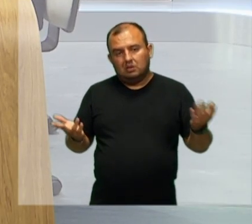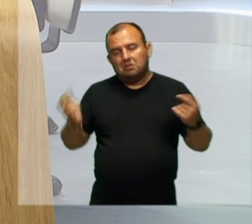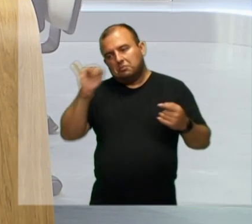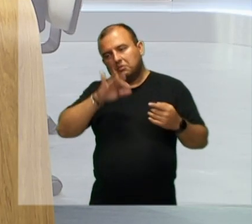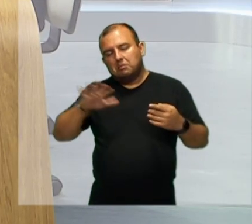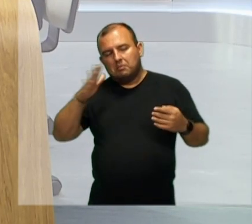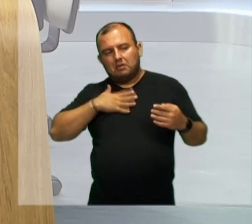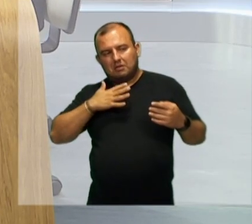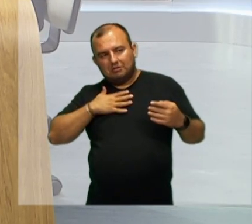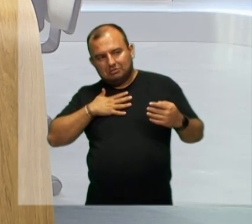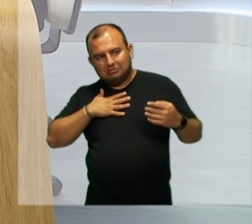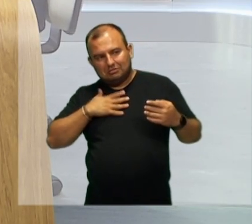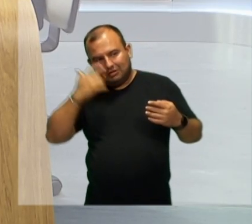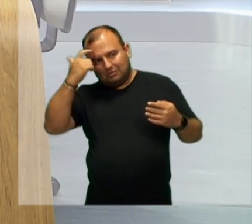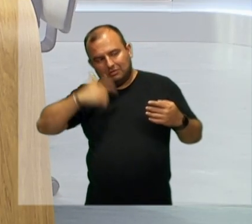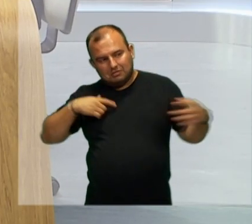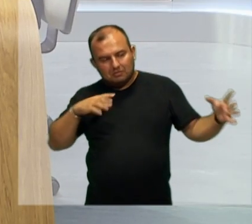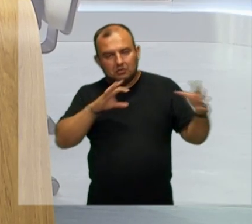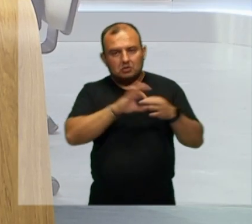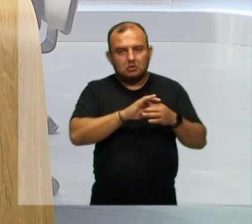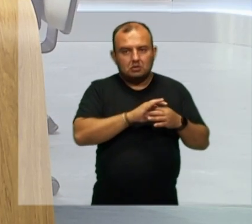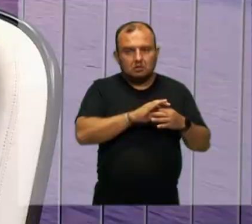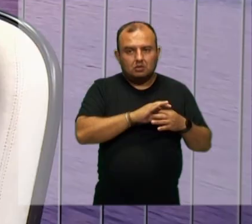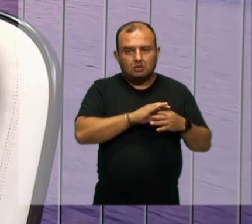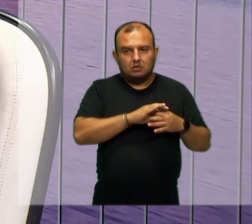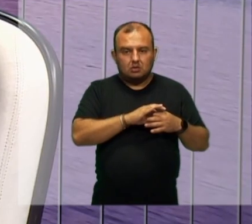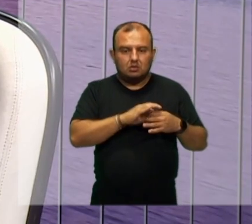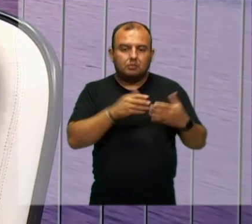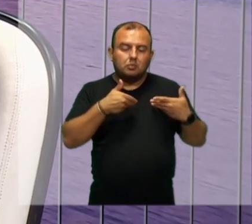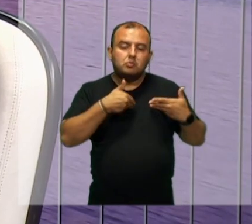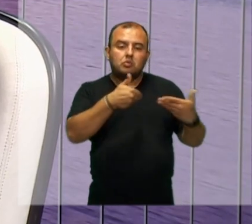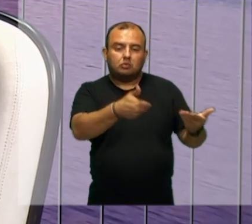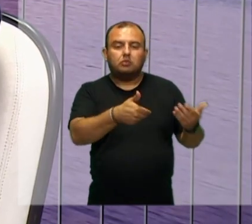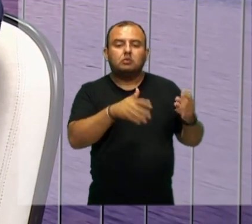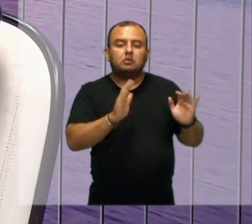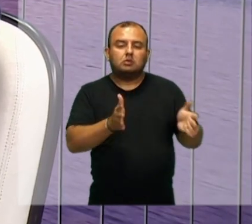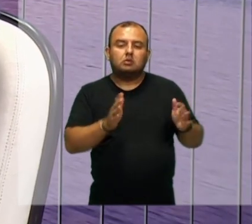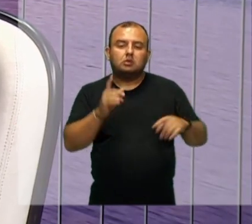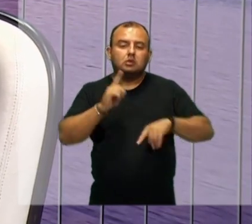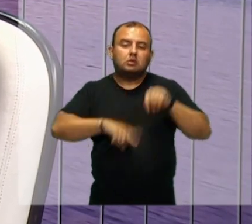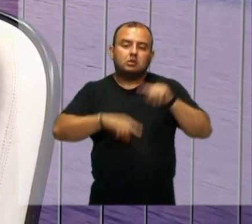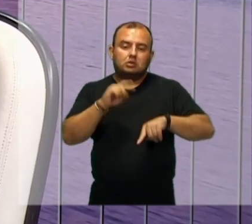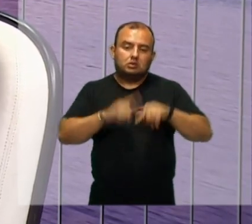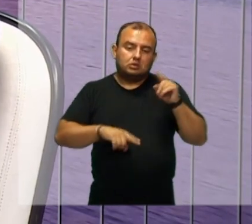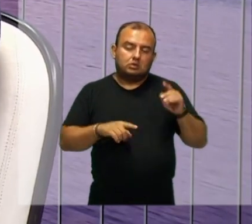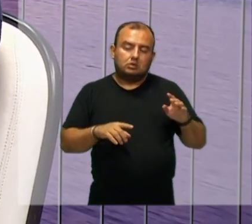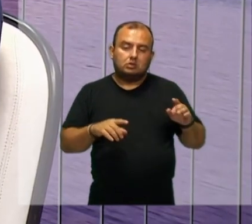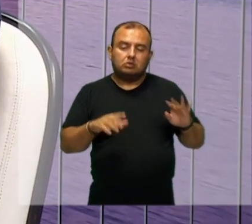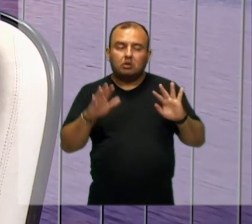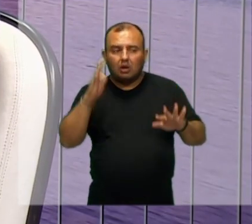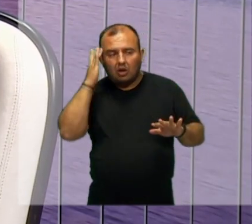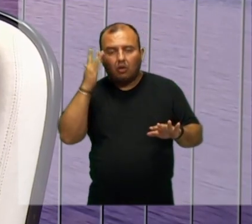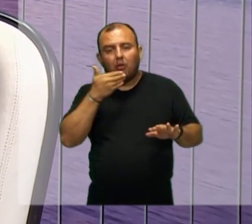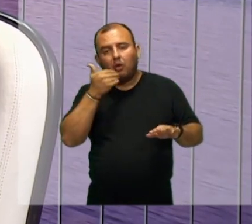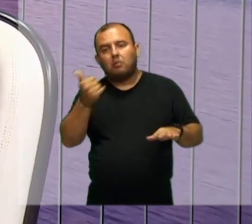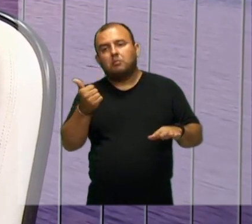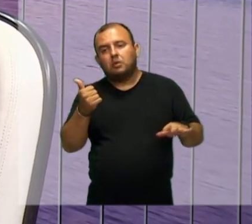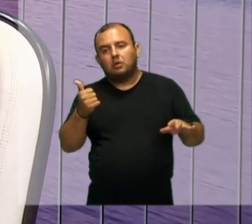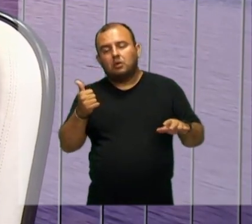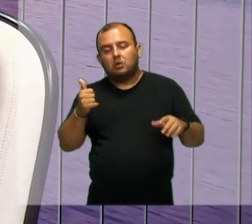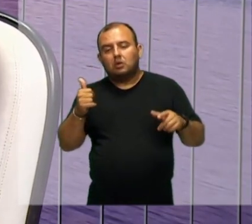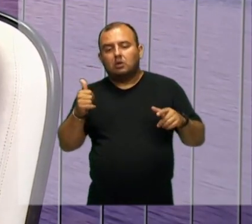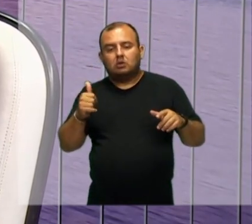imagem também a esse tipo de produto, né? Não que a gente não receba alguns convites, que sim, de produtos que a gente prefere não